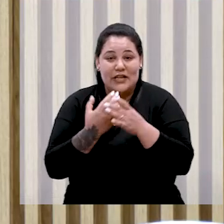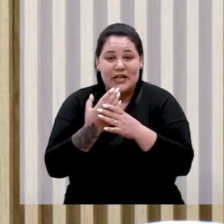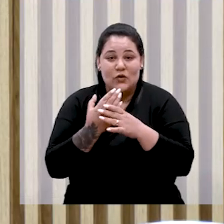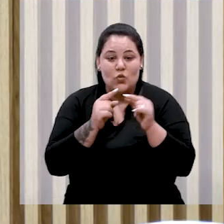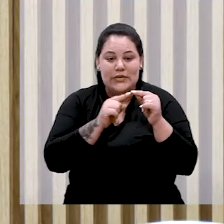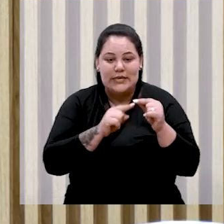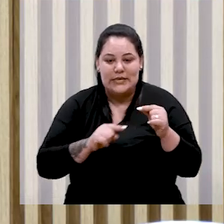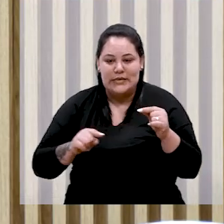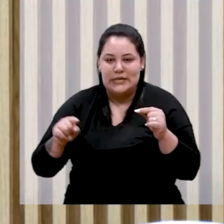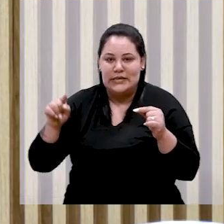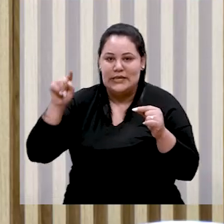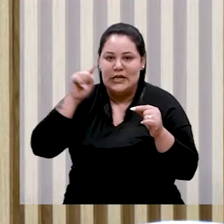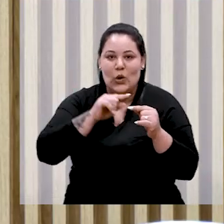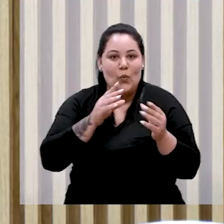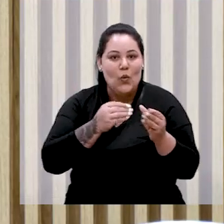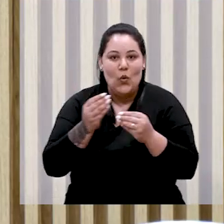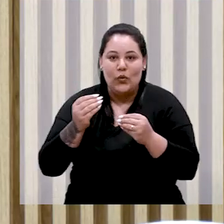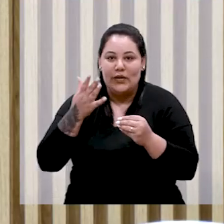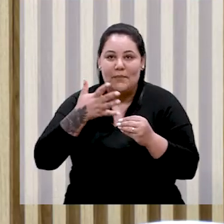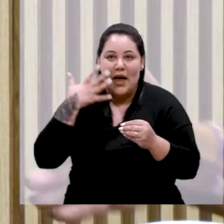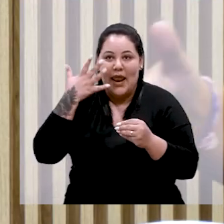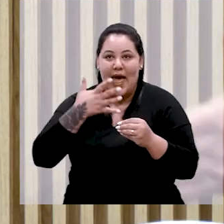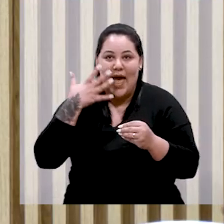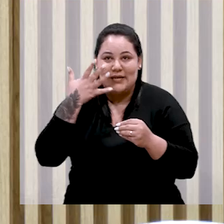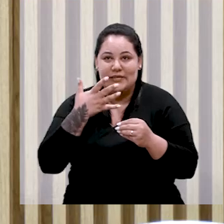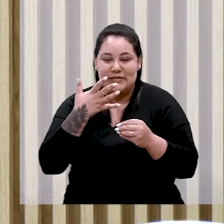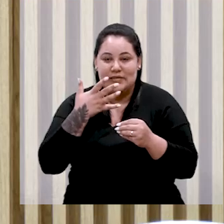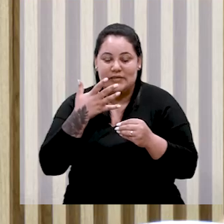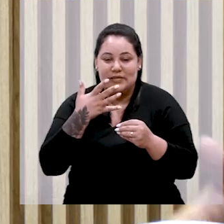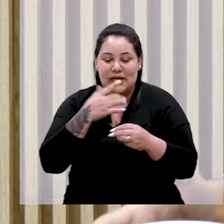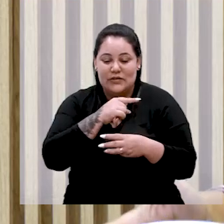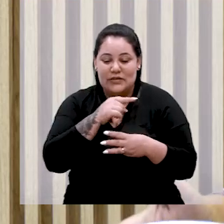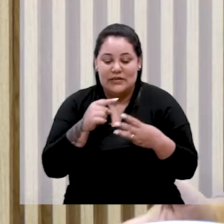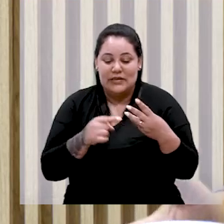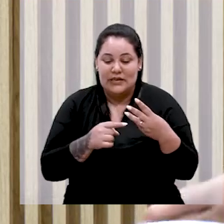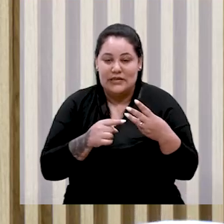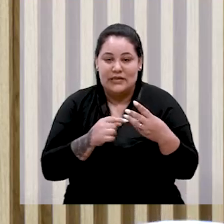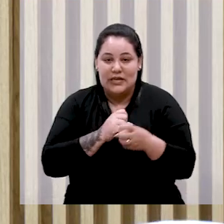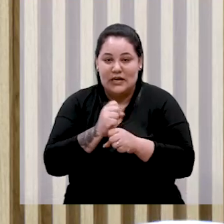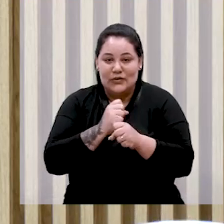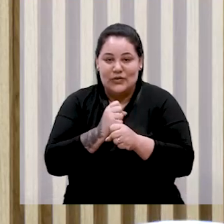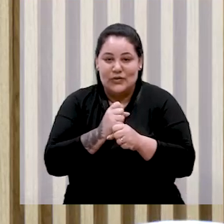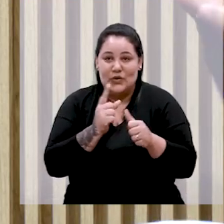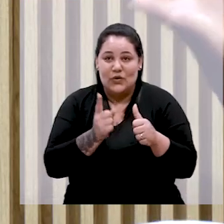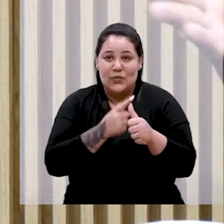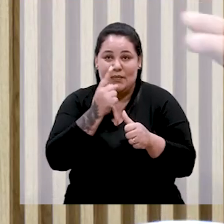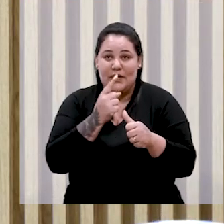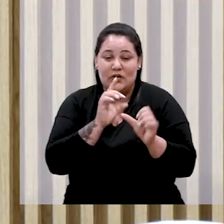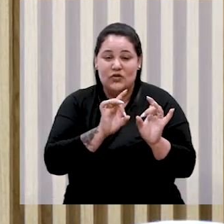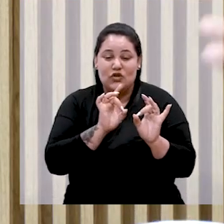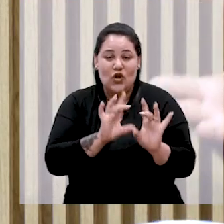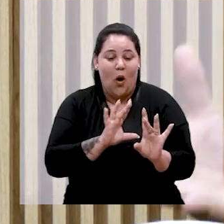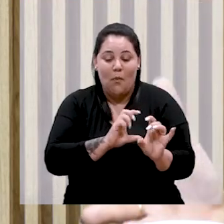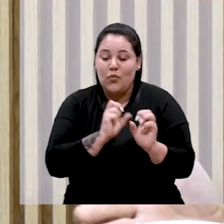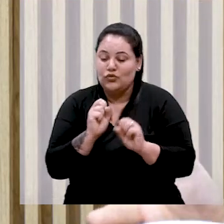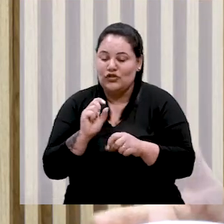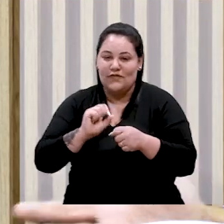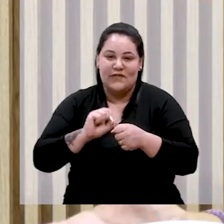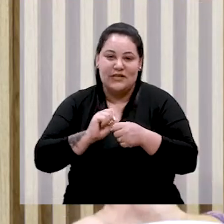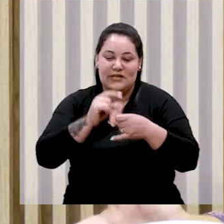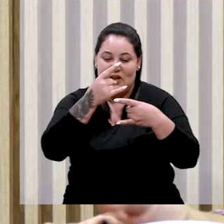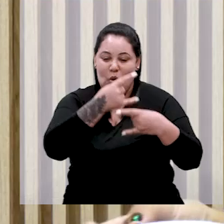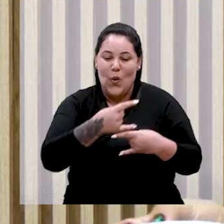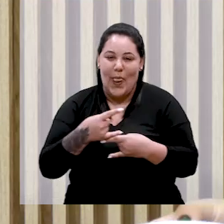lives, né, de um ciclo intenso de palestras. Foram 3, né? Nos primeiros 3 anos. Mas o primeiro deles no momento em que a gente só podia